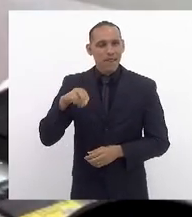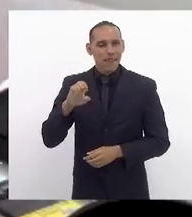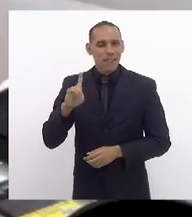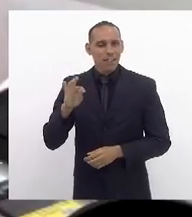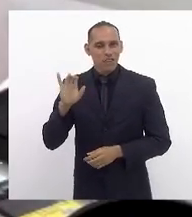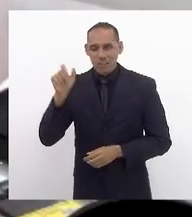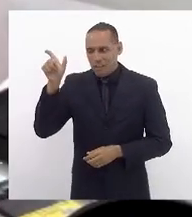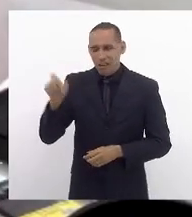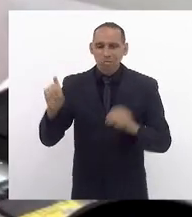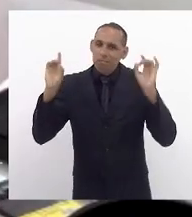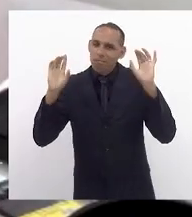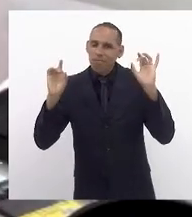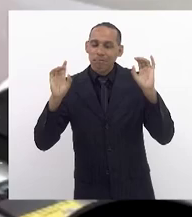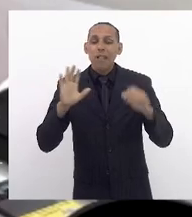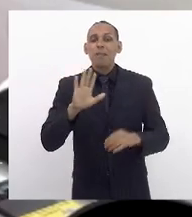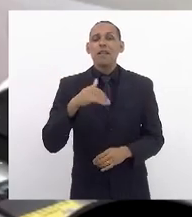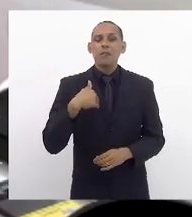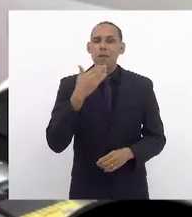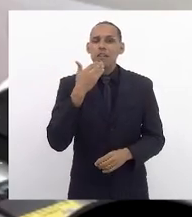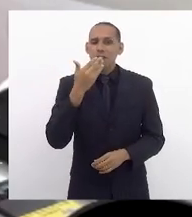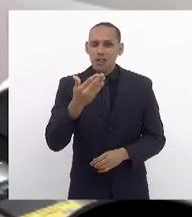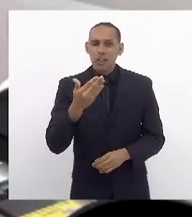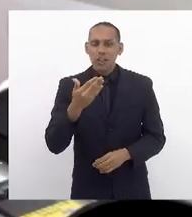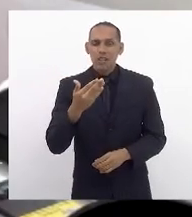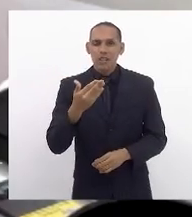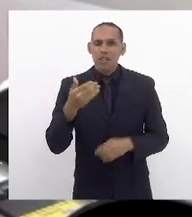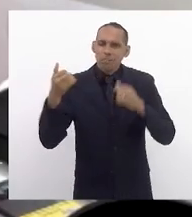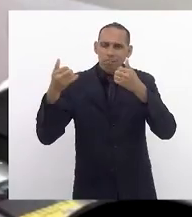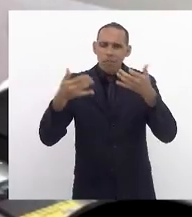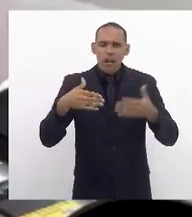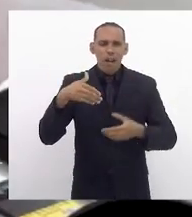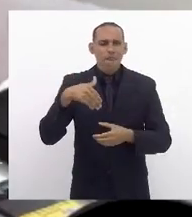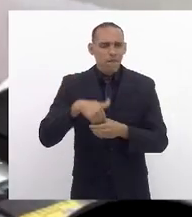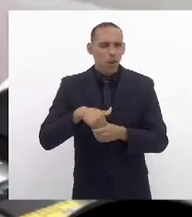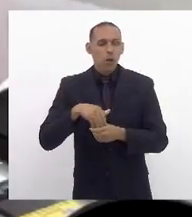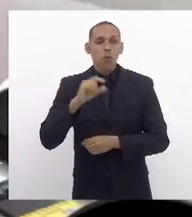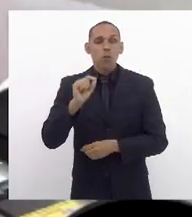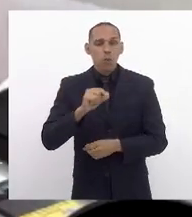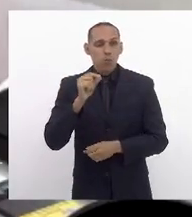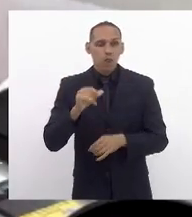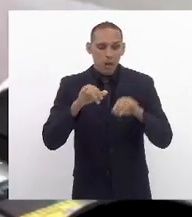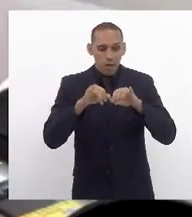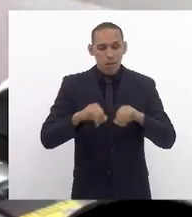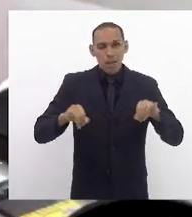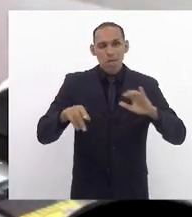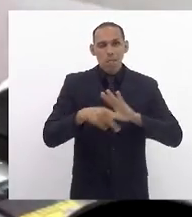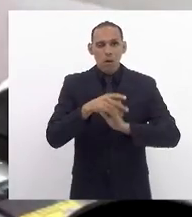excepcional. Mas eu pedi a declaração de voto na mensagem do governo